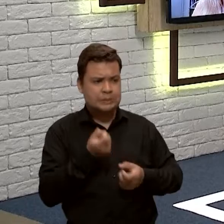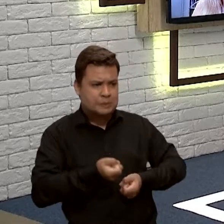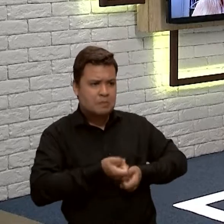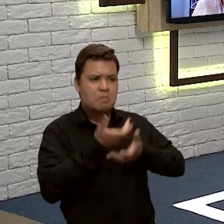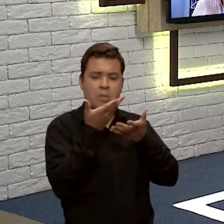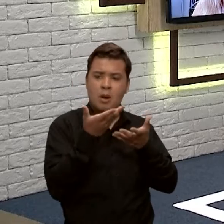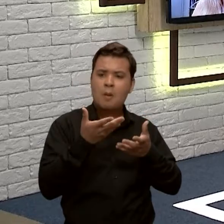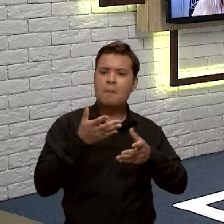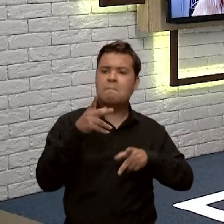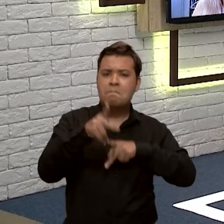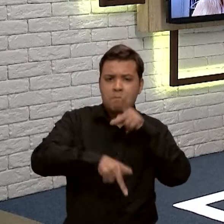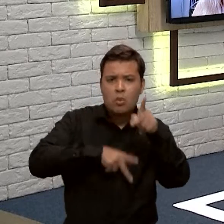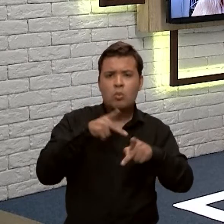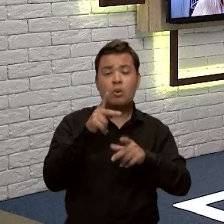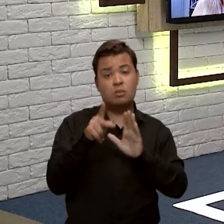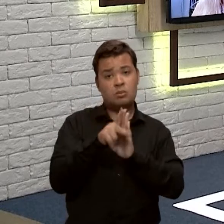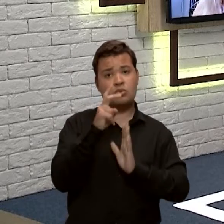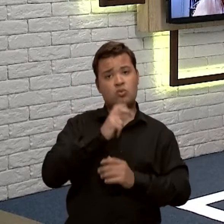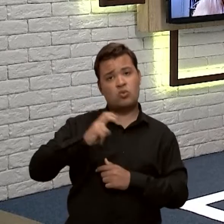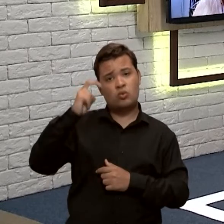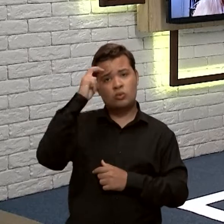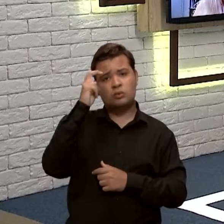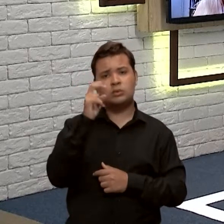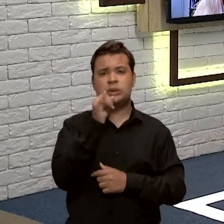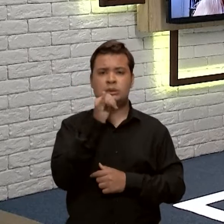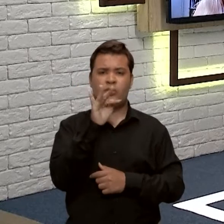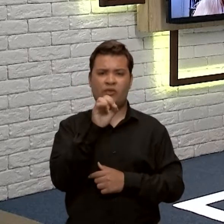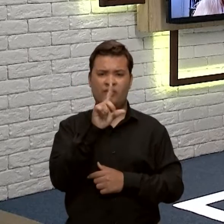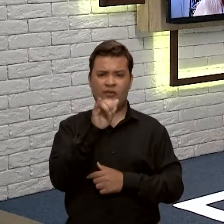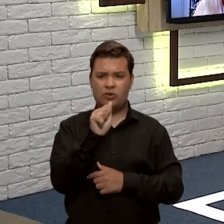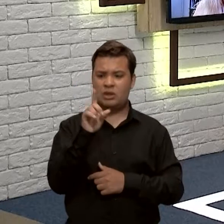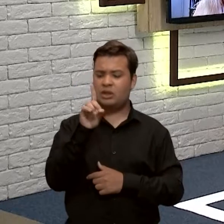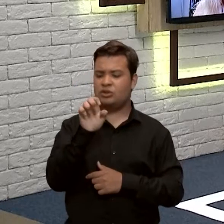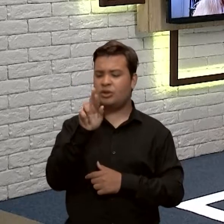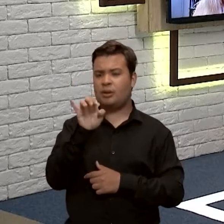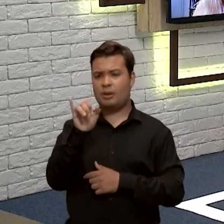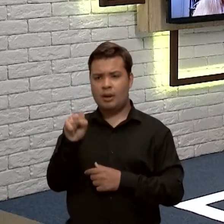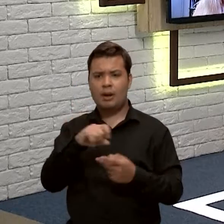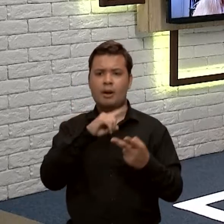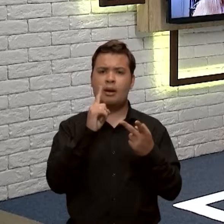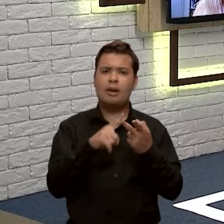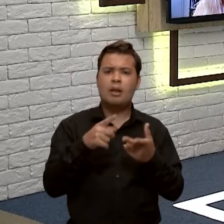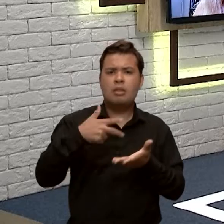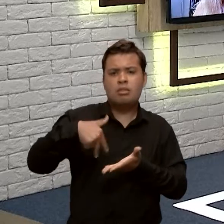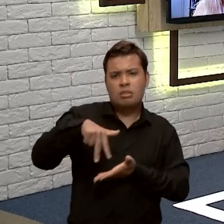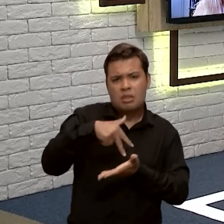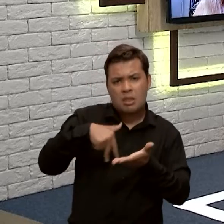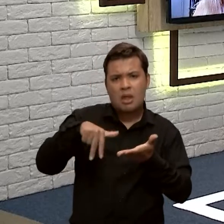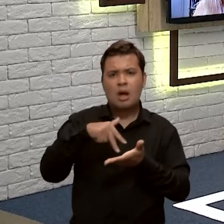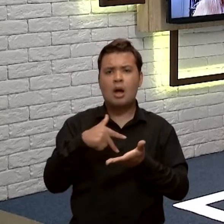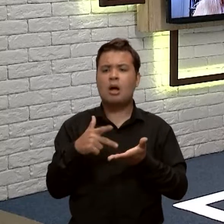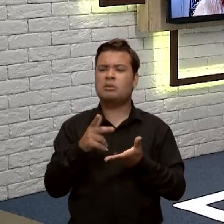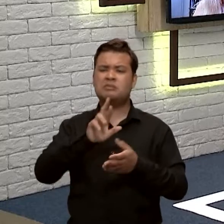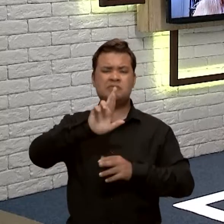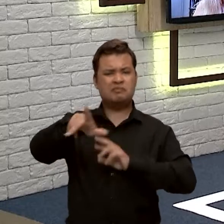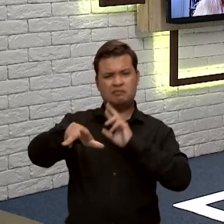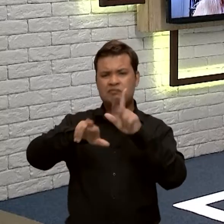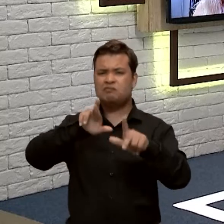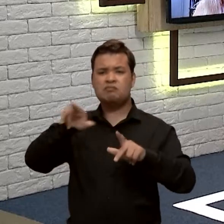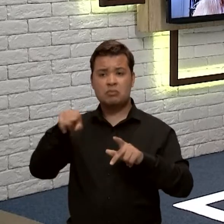as congadas, como a Folia de Reis, como as danças, né, chula e outras danças